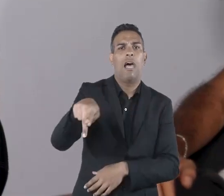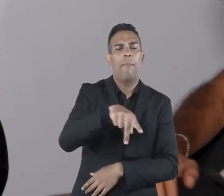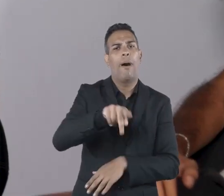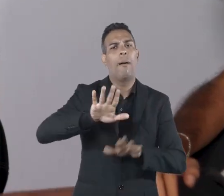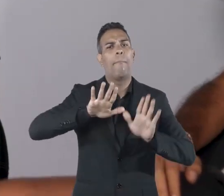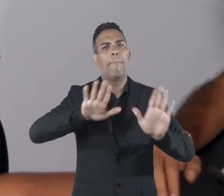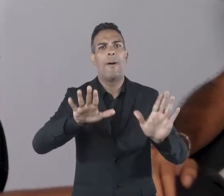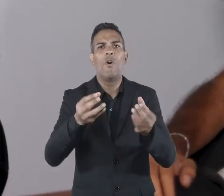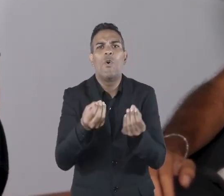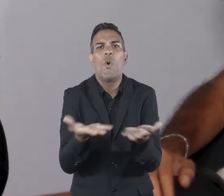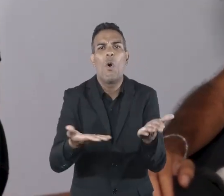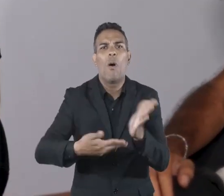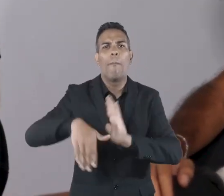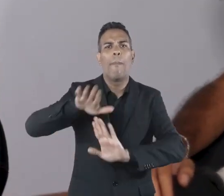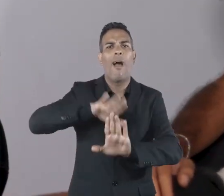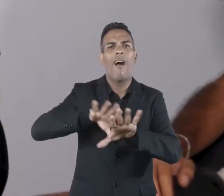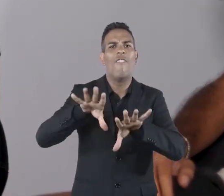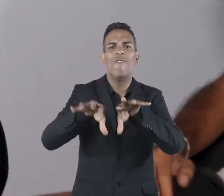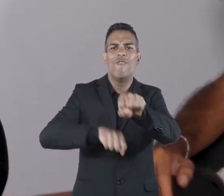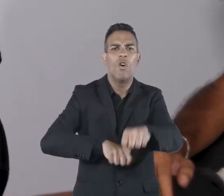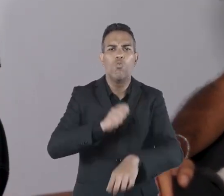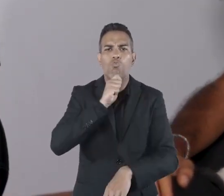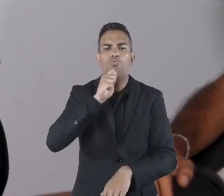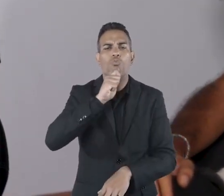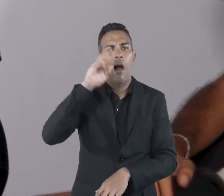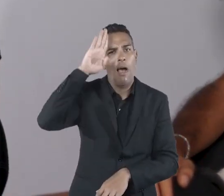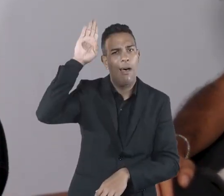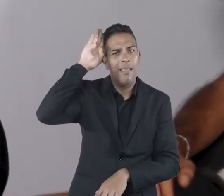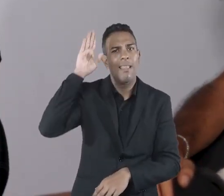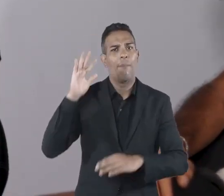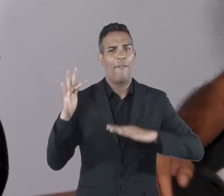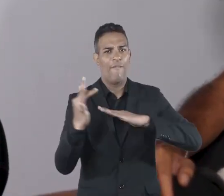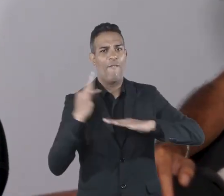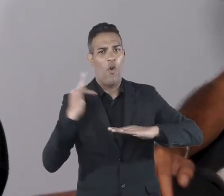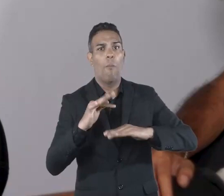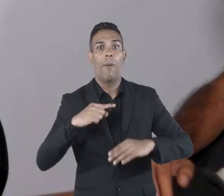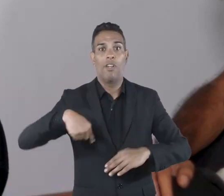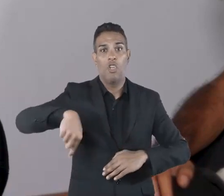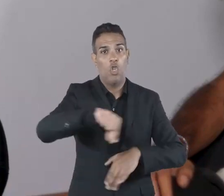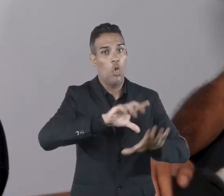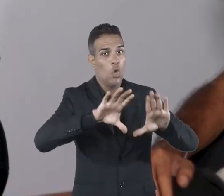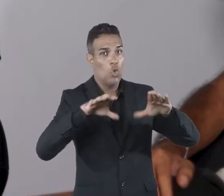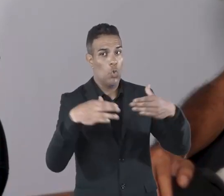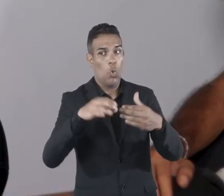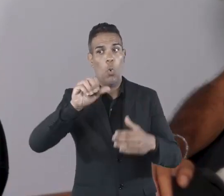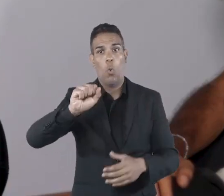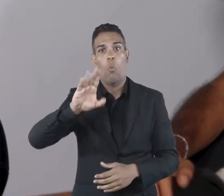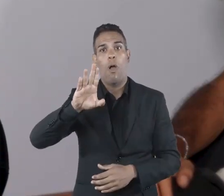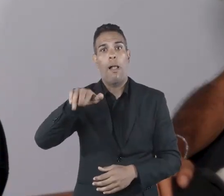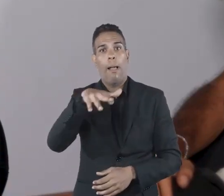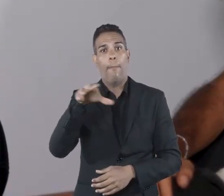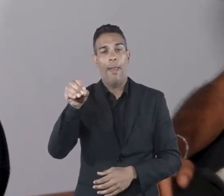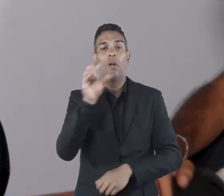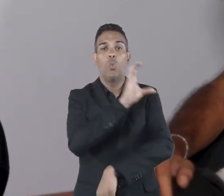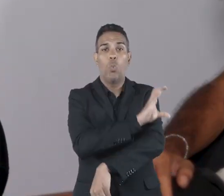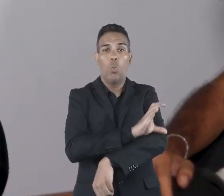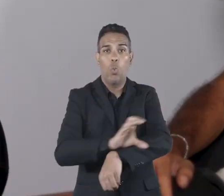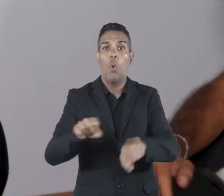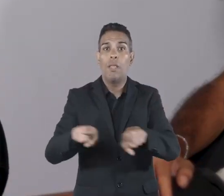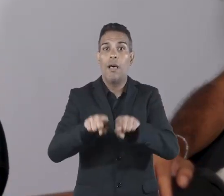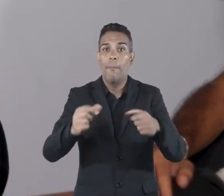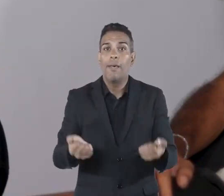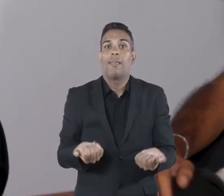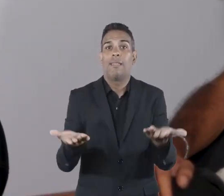possibilidade de geração de renda, de empreendedorismo, mas não tem essa formação acadêmica, não tem uma formação formal. Então, o Abraço atua inicialmente